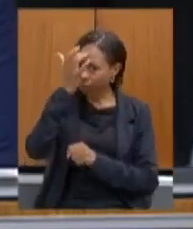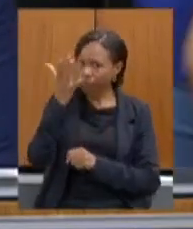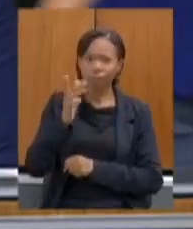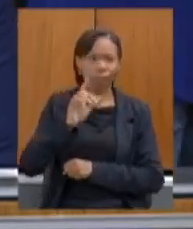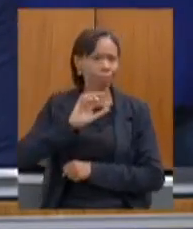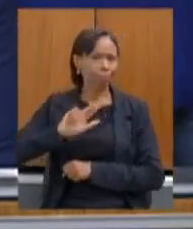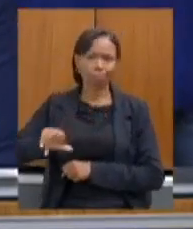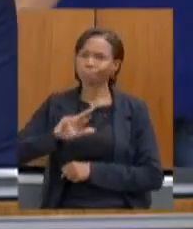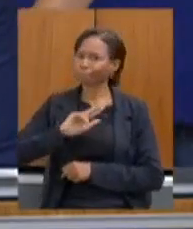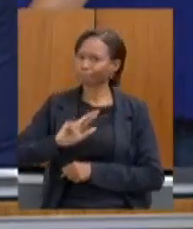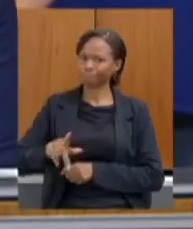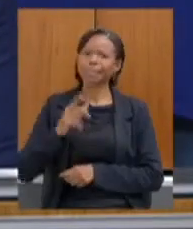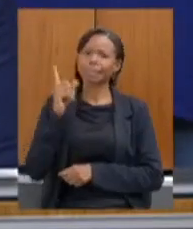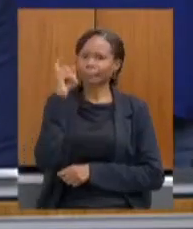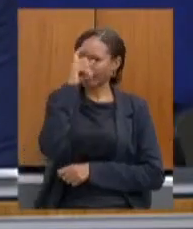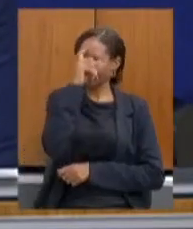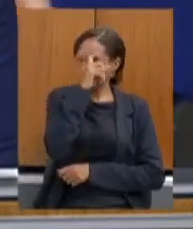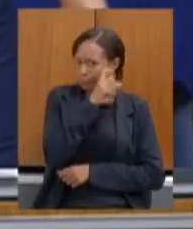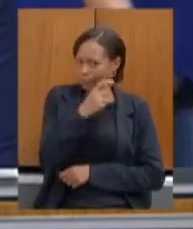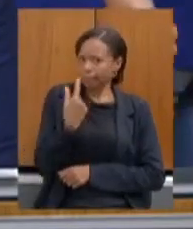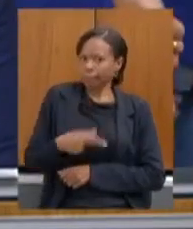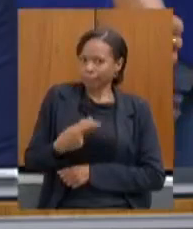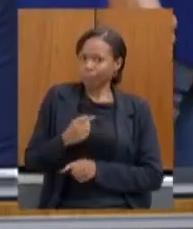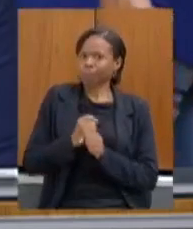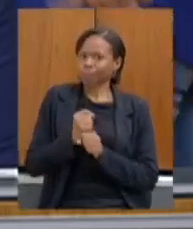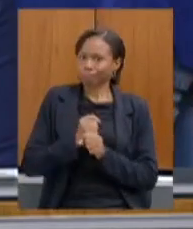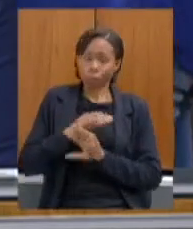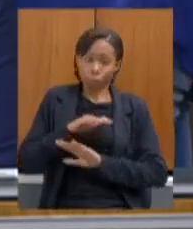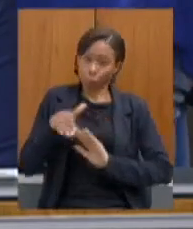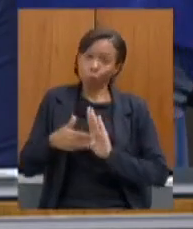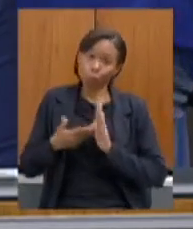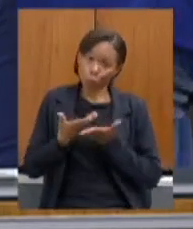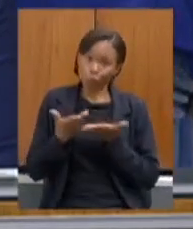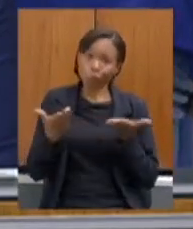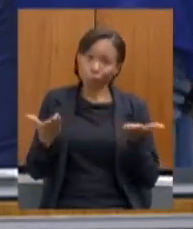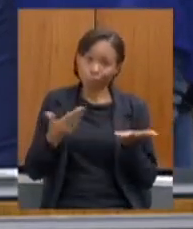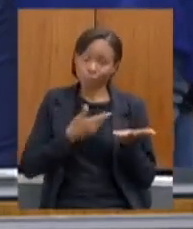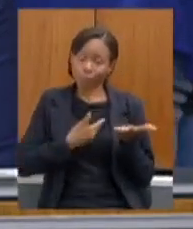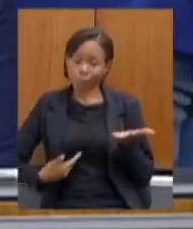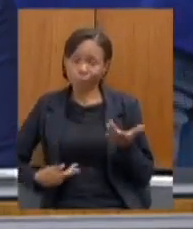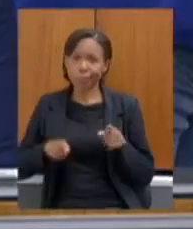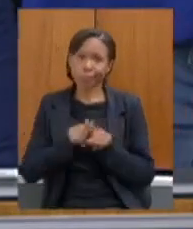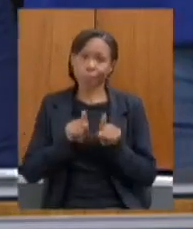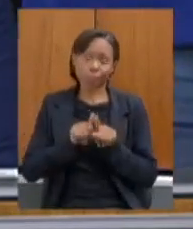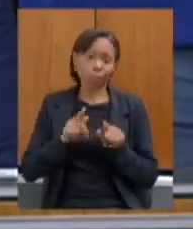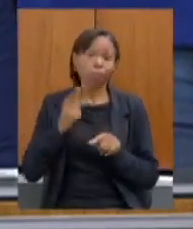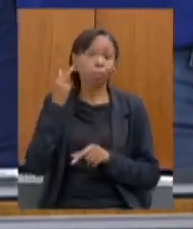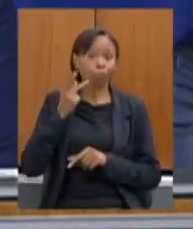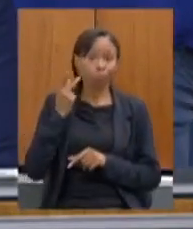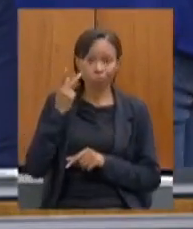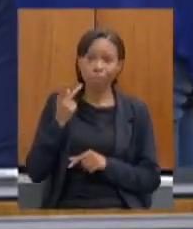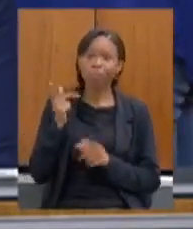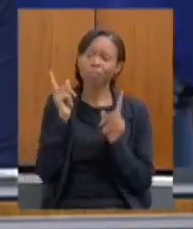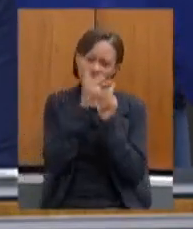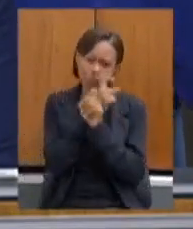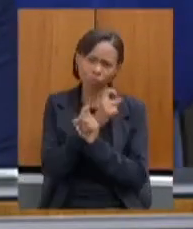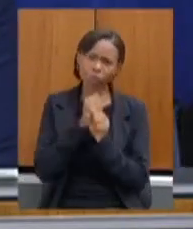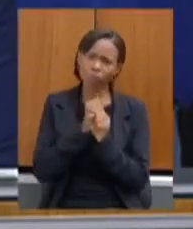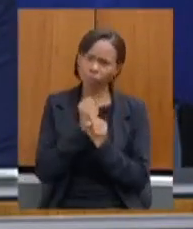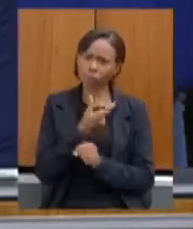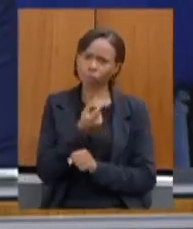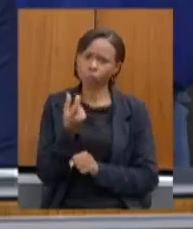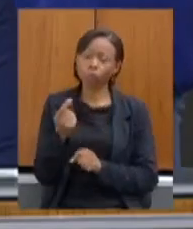extremamente difícil para todos nós, não só do governo do Estado, mas tenho certeza que para os parlamentares também, mas